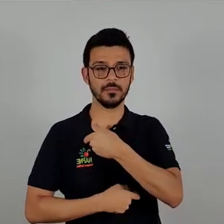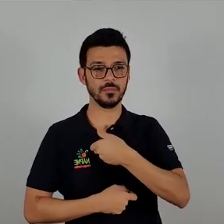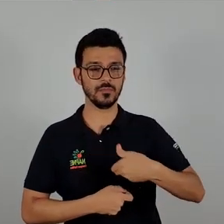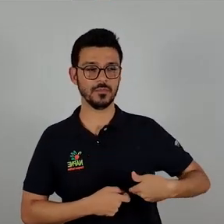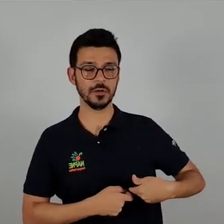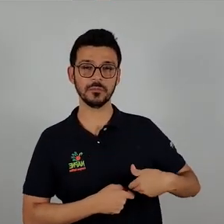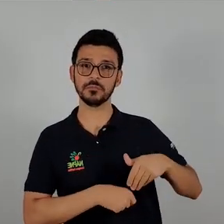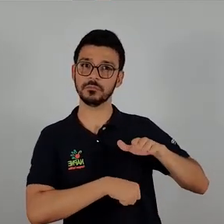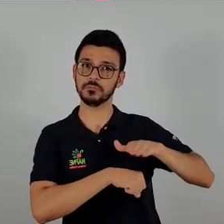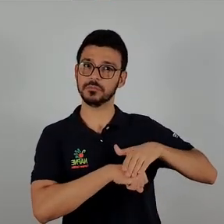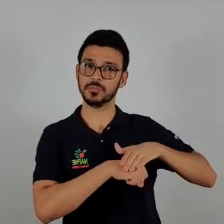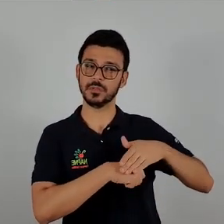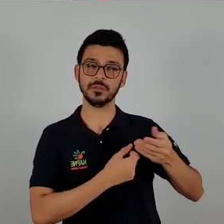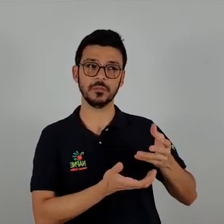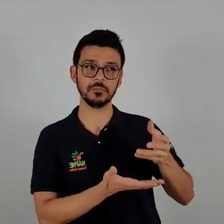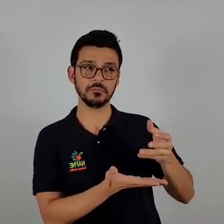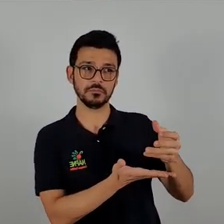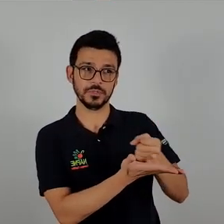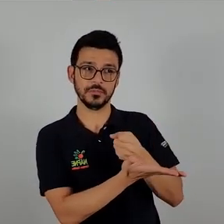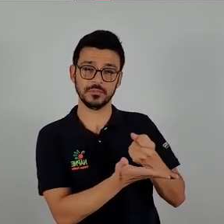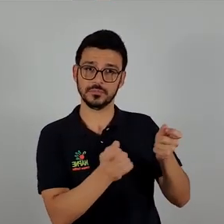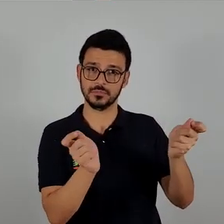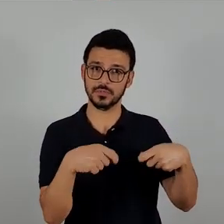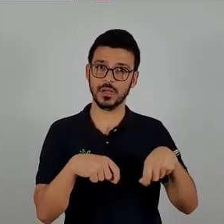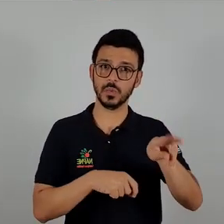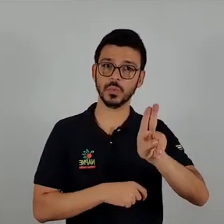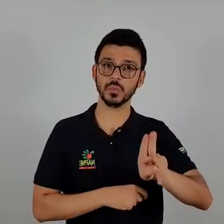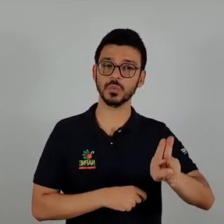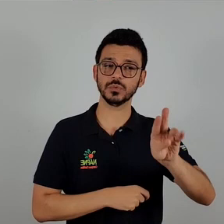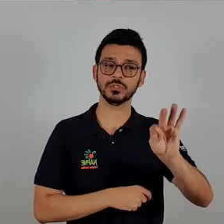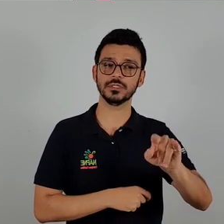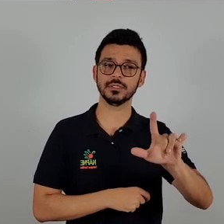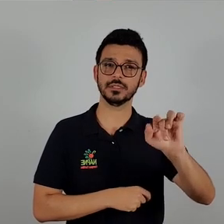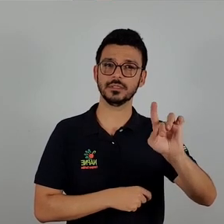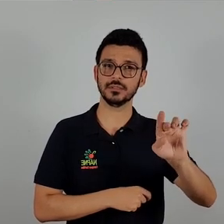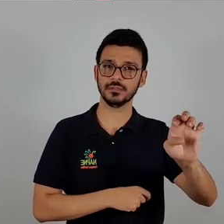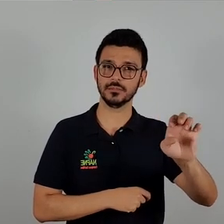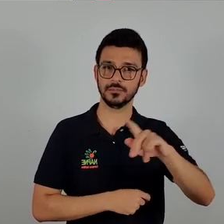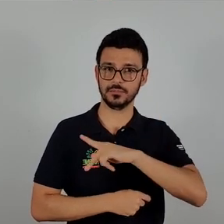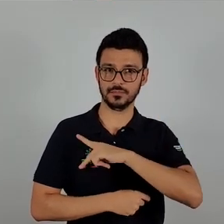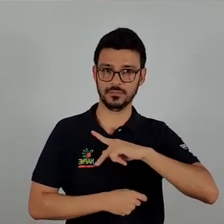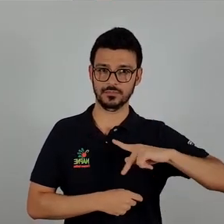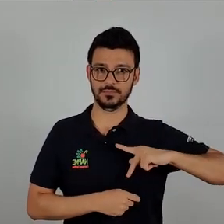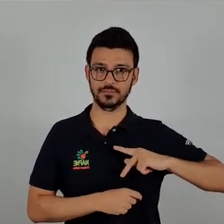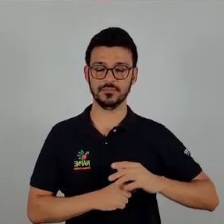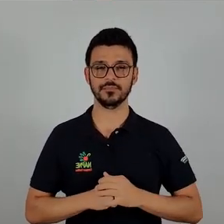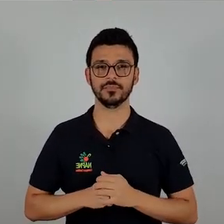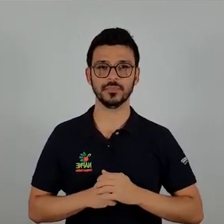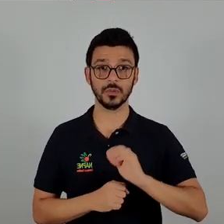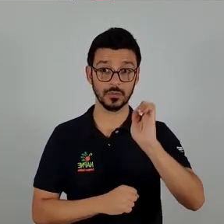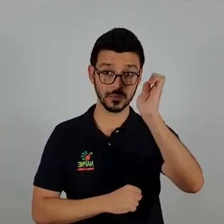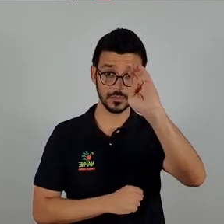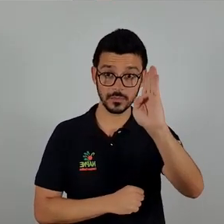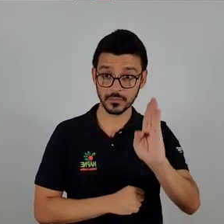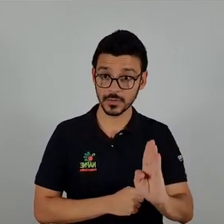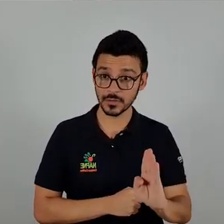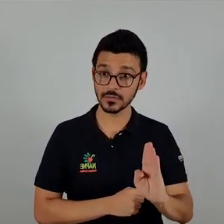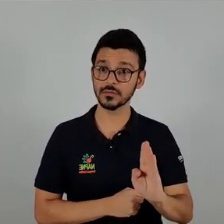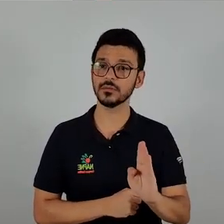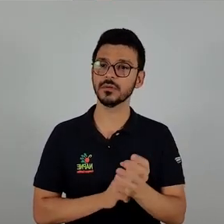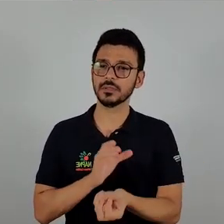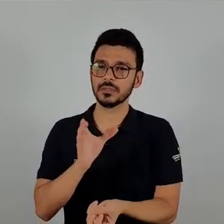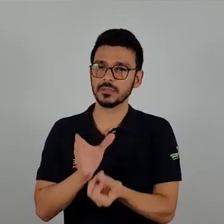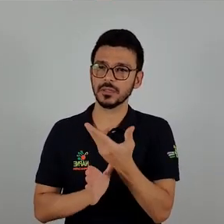de anos. E na década de 90, uma difusão bastante grande pela família Américo, Pedro Américo, Paulo Américo, que até hoje está vivo,